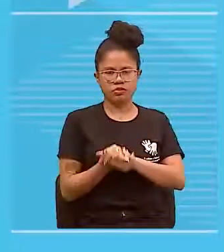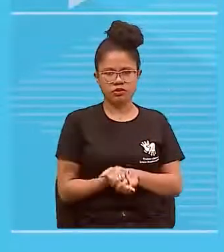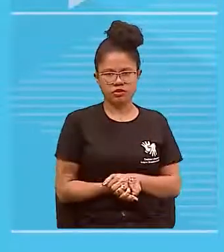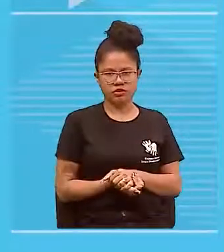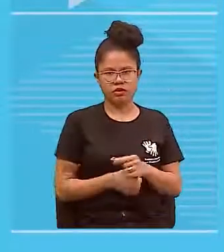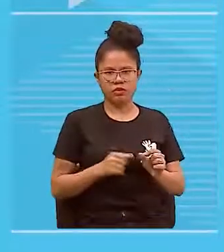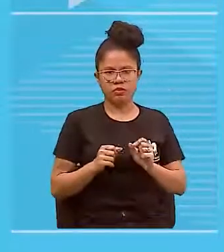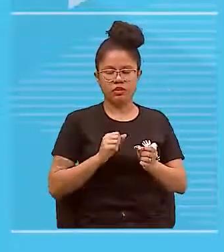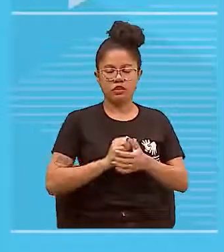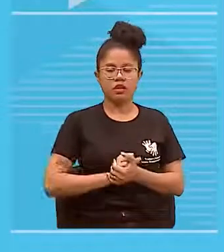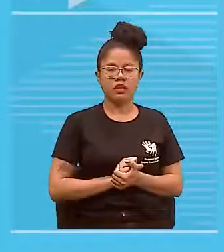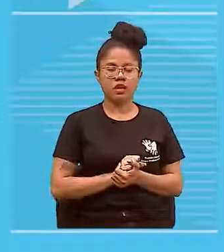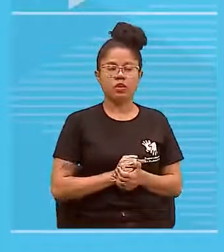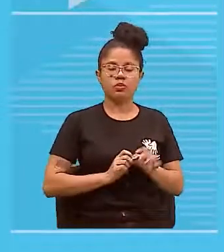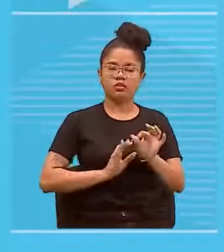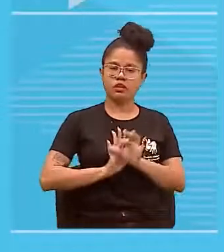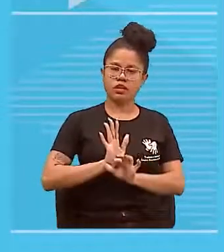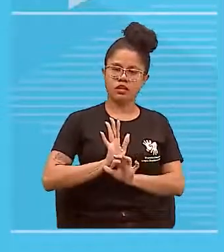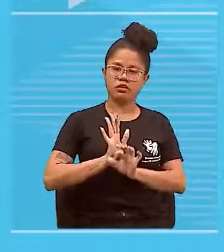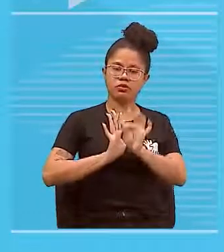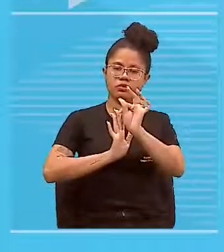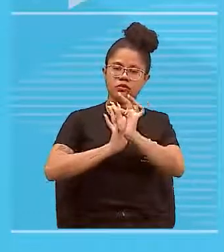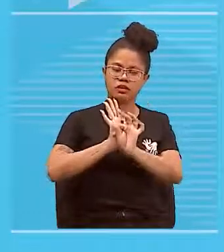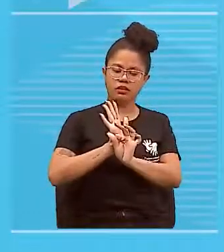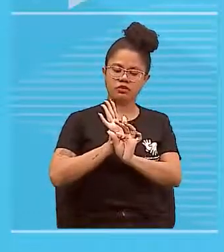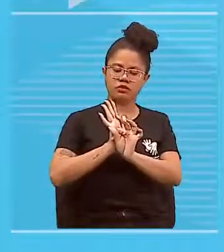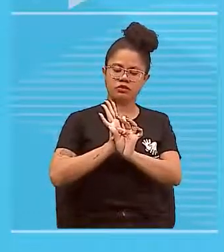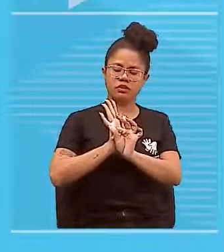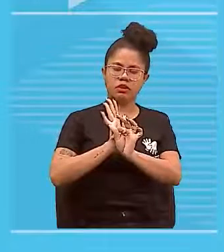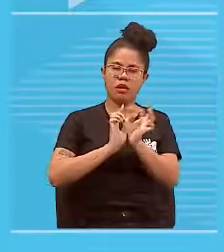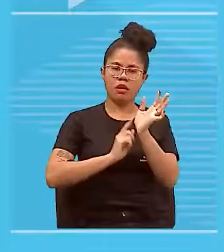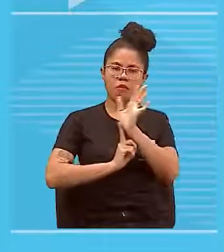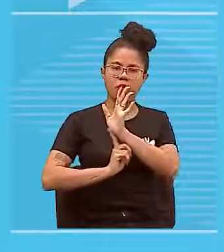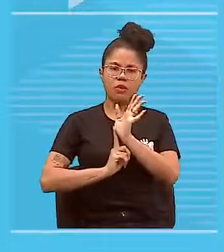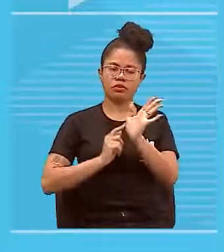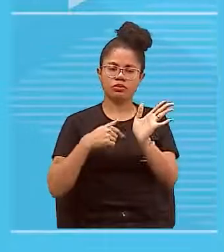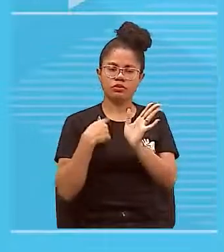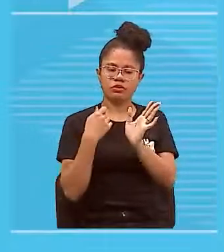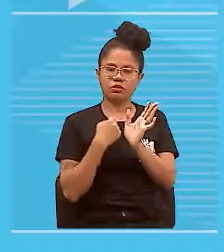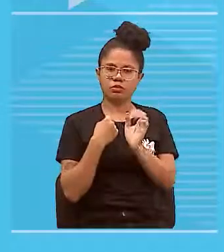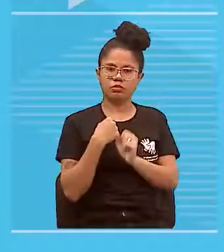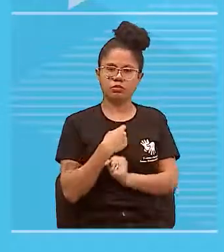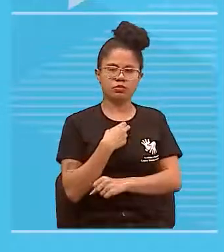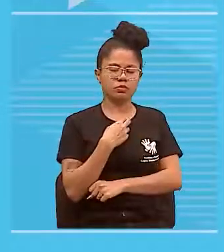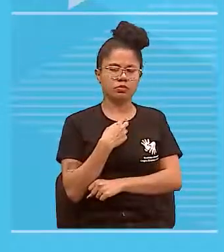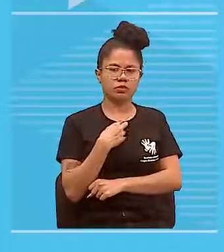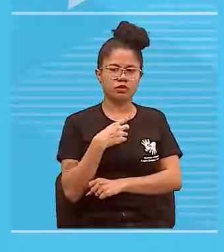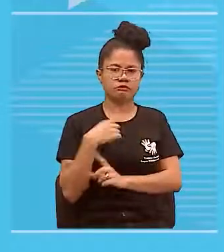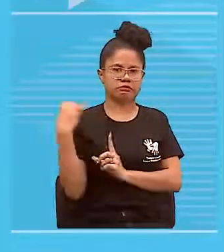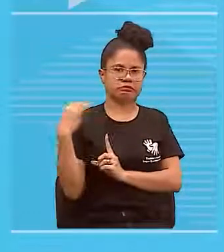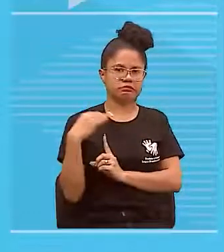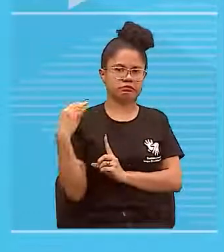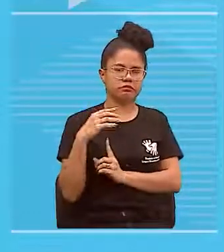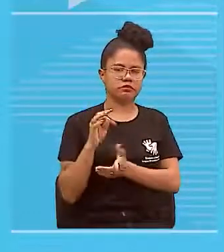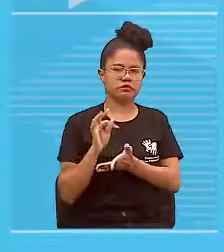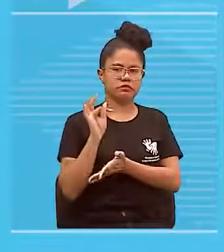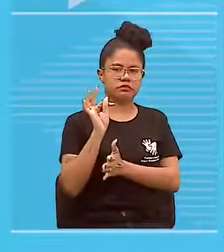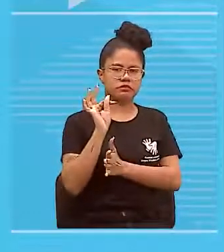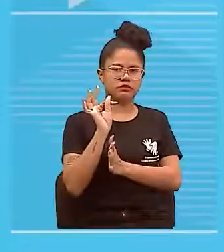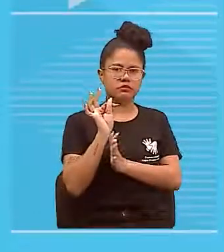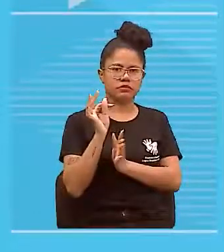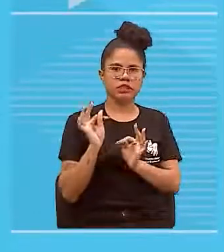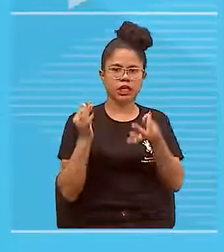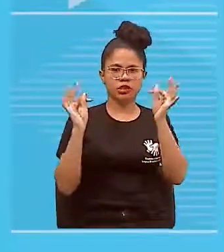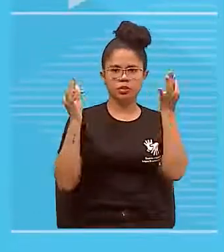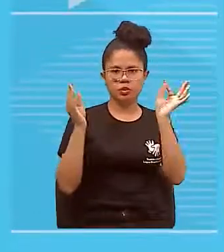é não se deixar influenciar 24 horas pelas tecnologias e deixar de lado o pensamento